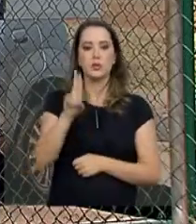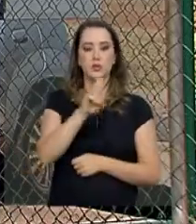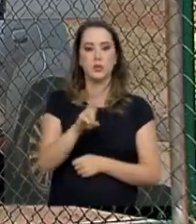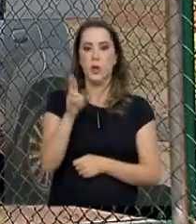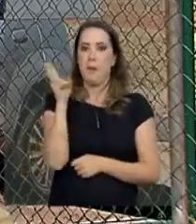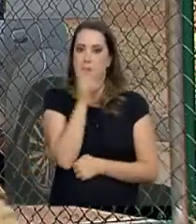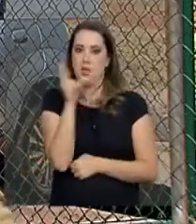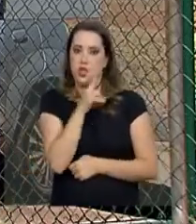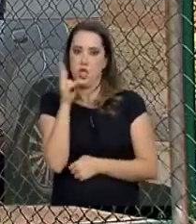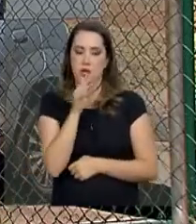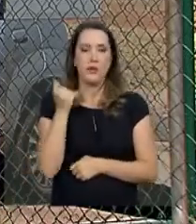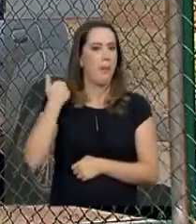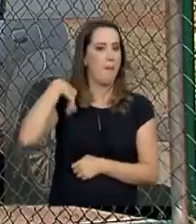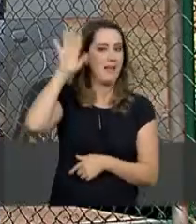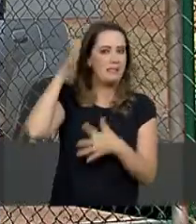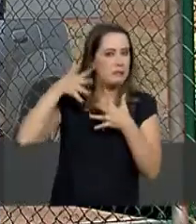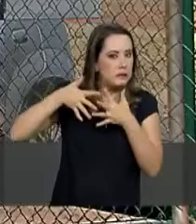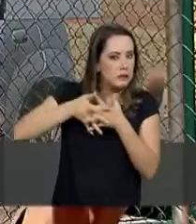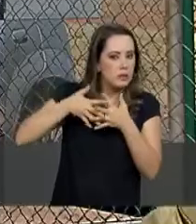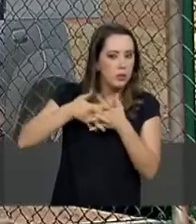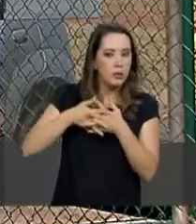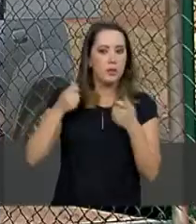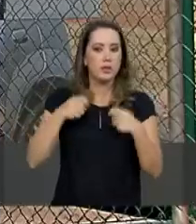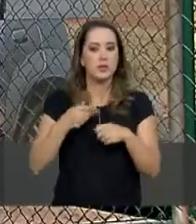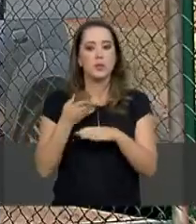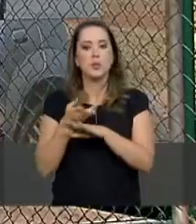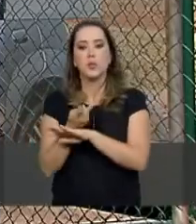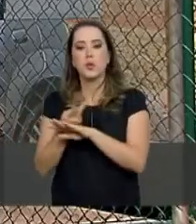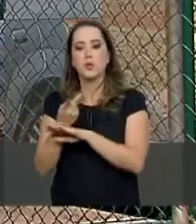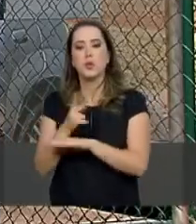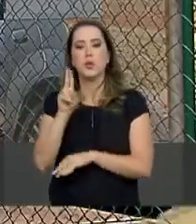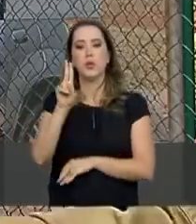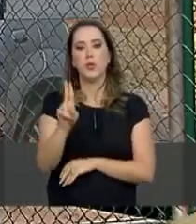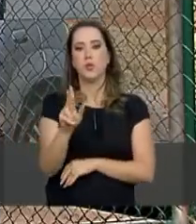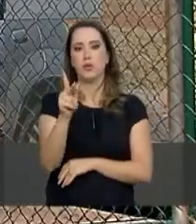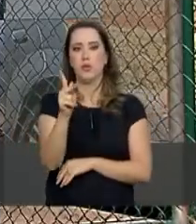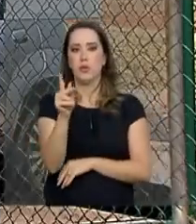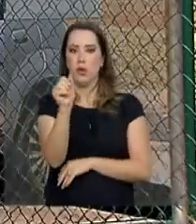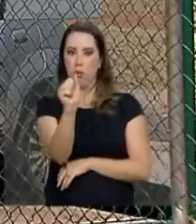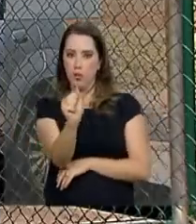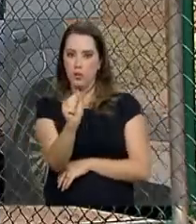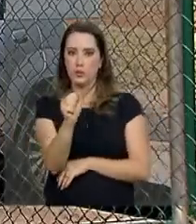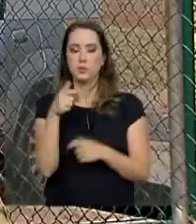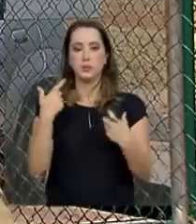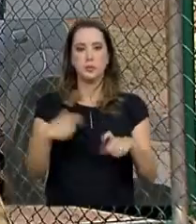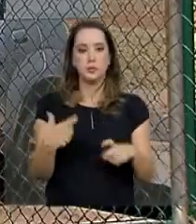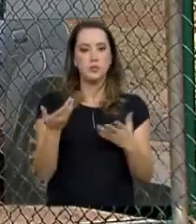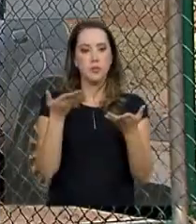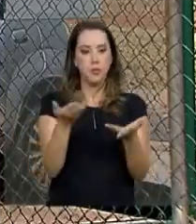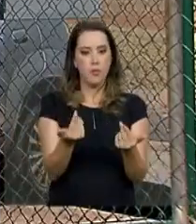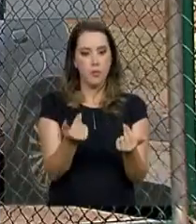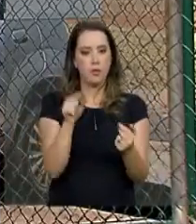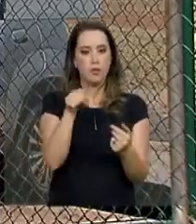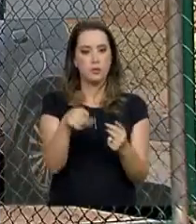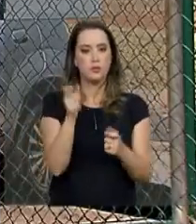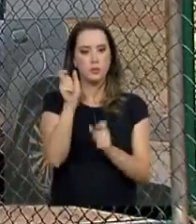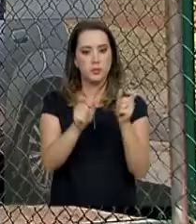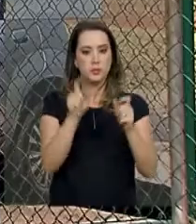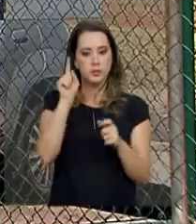ou com maior complexidade é para cá para a unidade de pronto atendimento como essa que o paciente é encaminhado